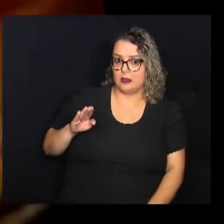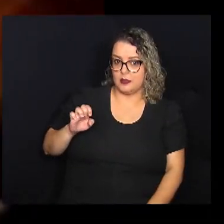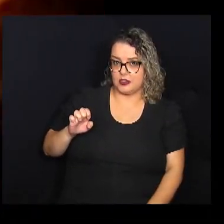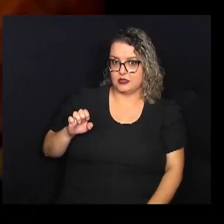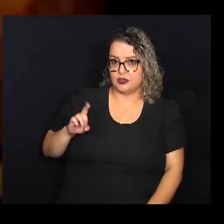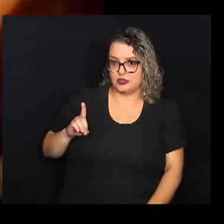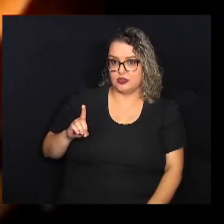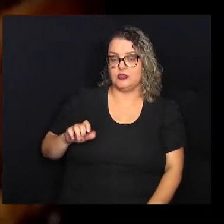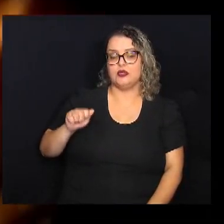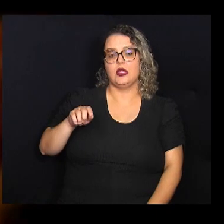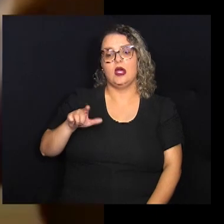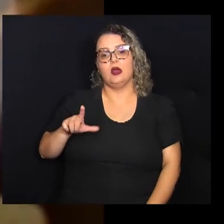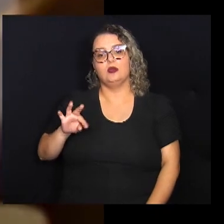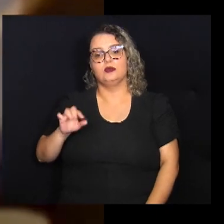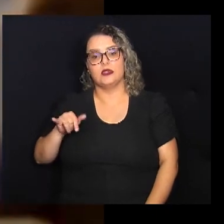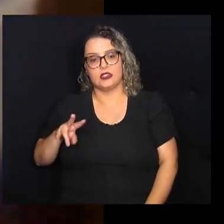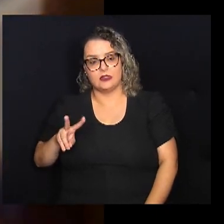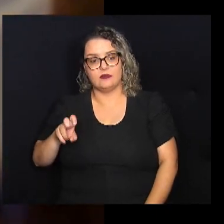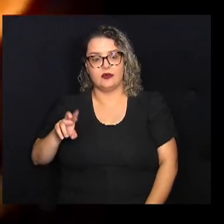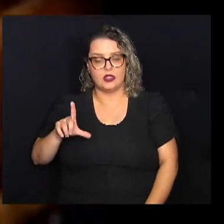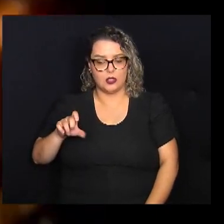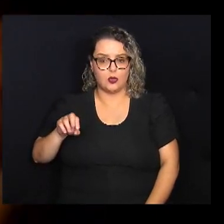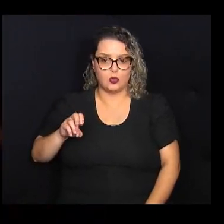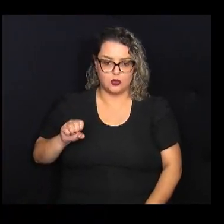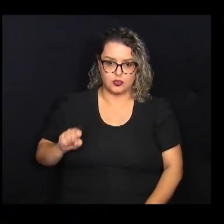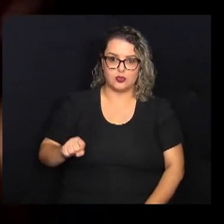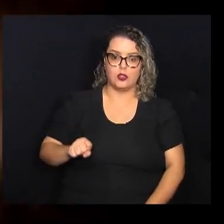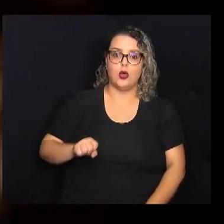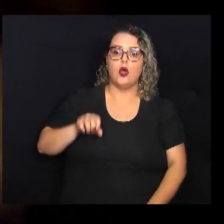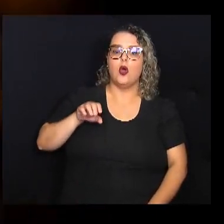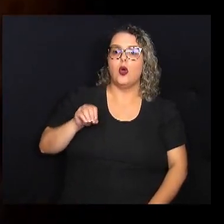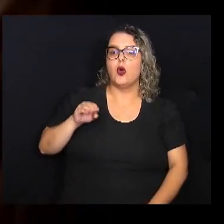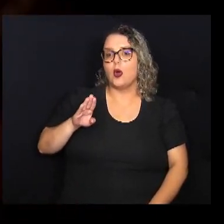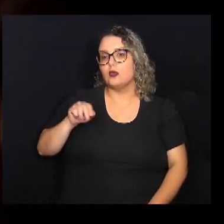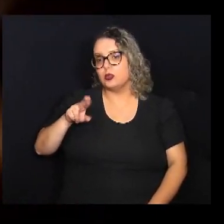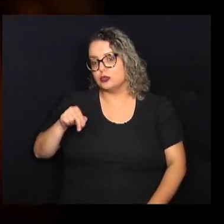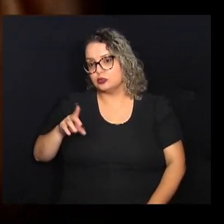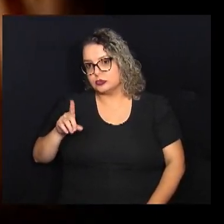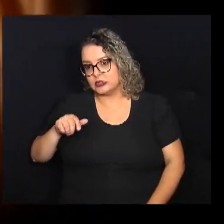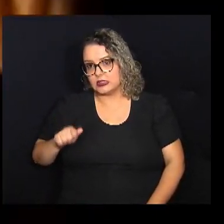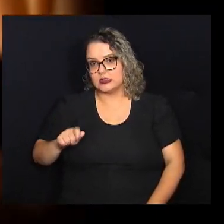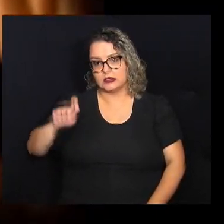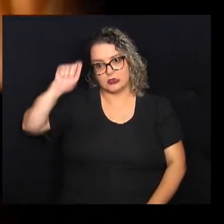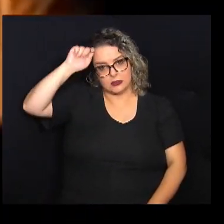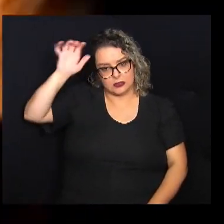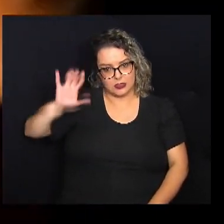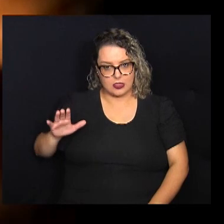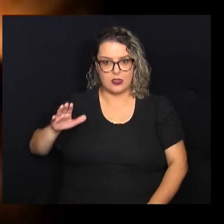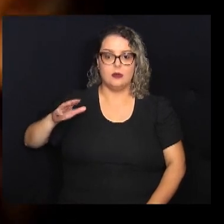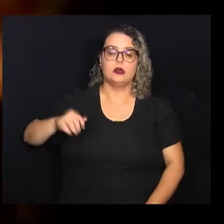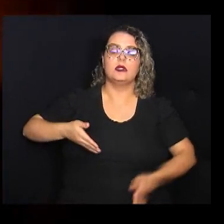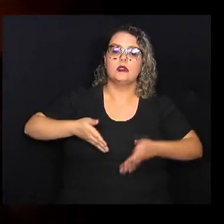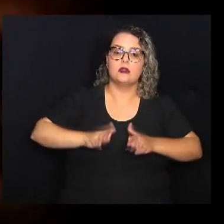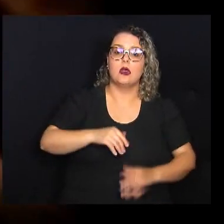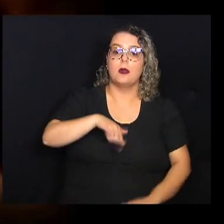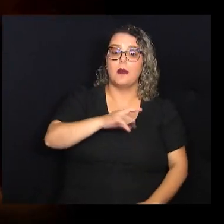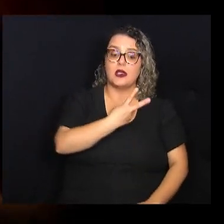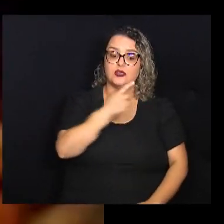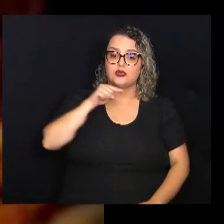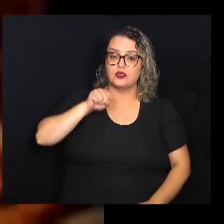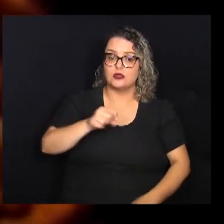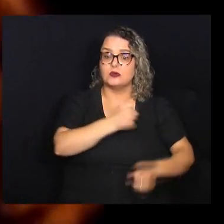Altair Veloso. A obra conta a história de Ogundana, um africano de Daomé que nasceu há mais de 2000 anos